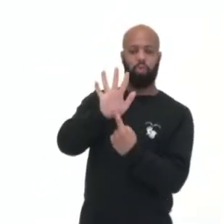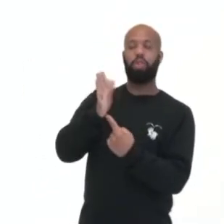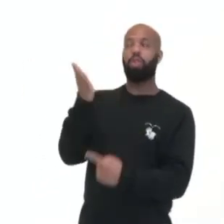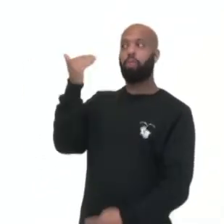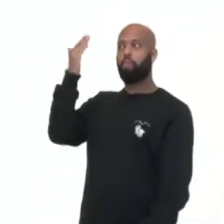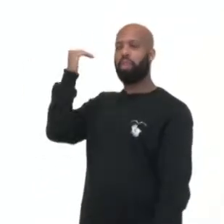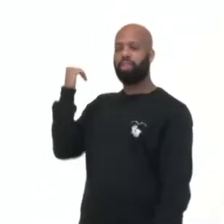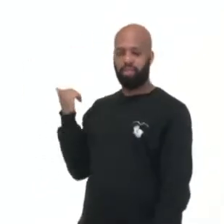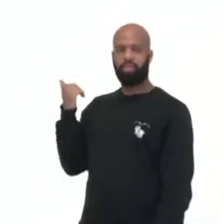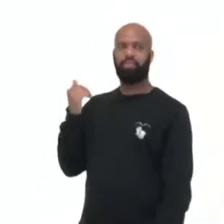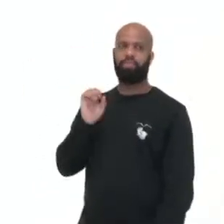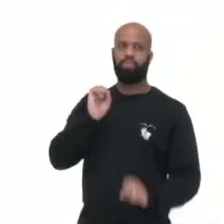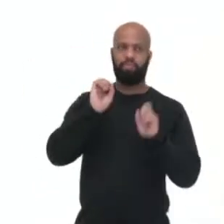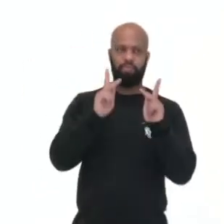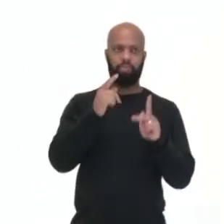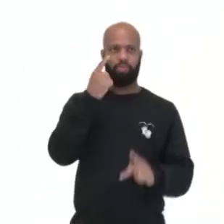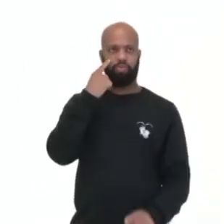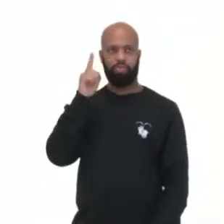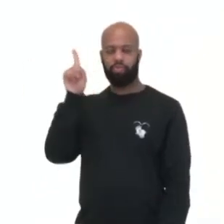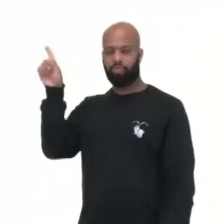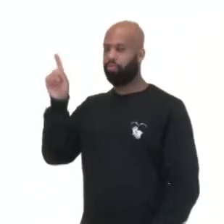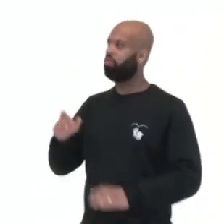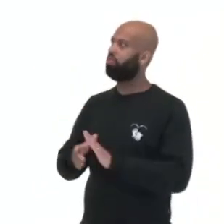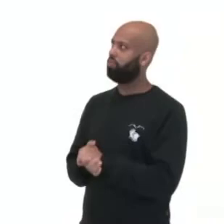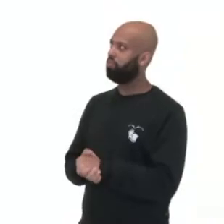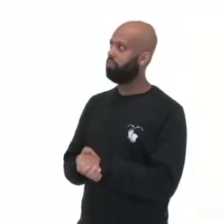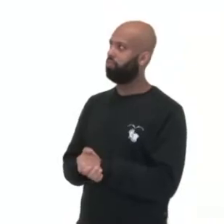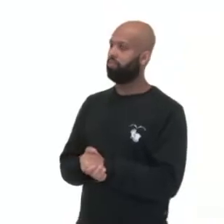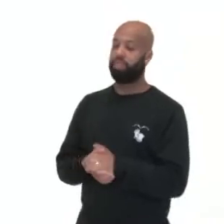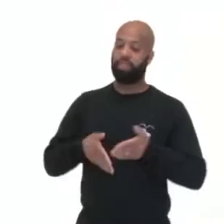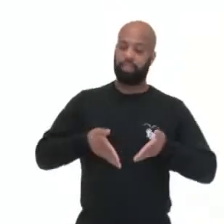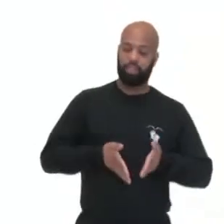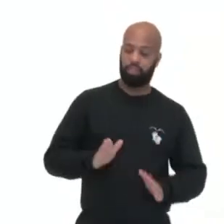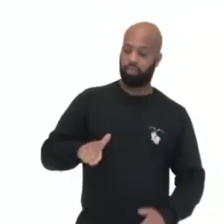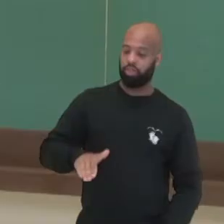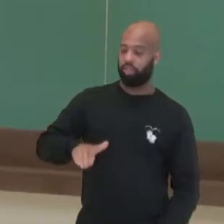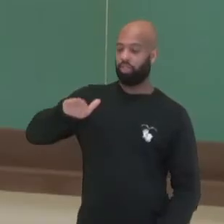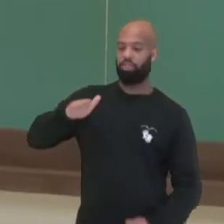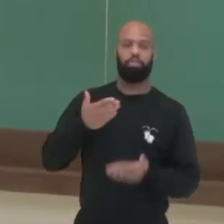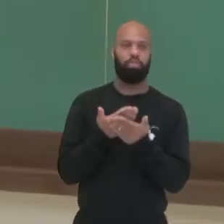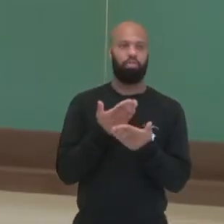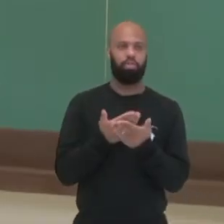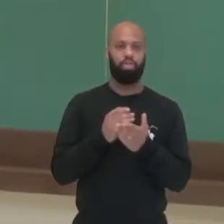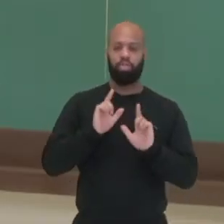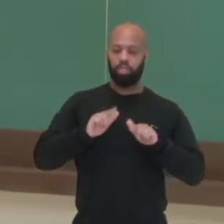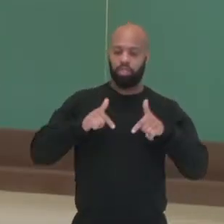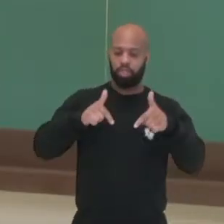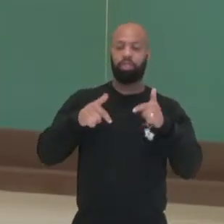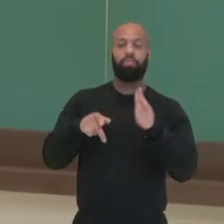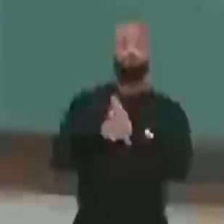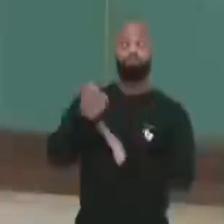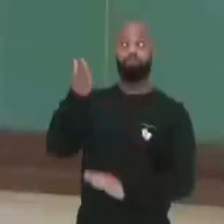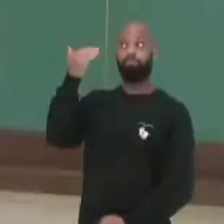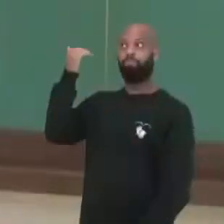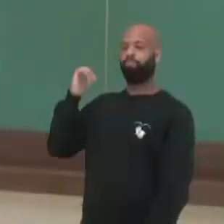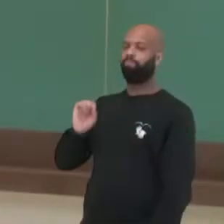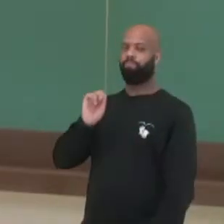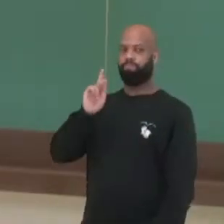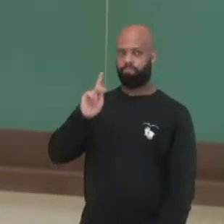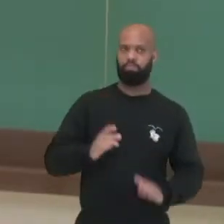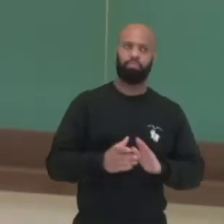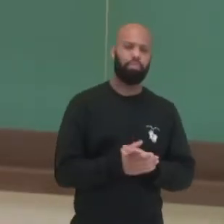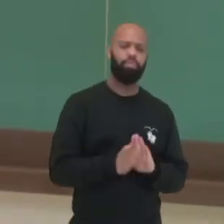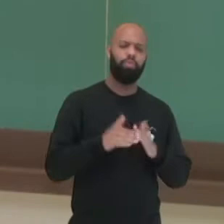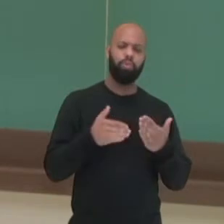estão destacados. Nasceu, cresceu e estudou. E estão falando sobre ações no passado.